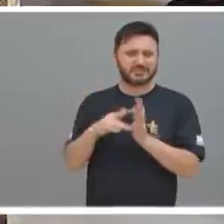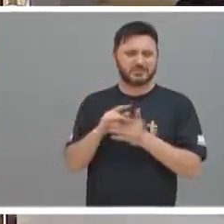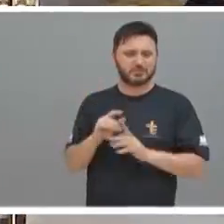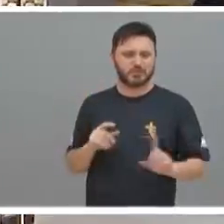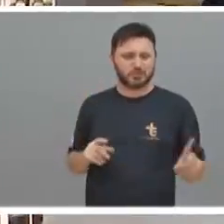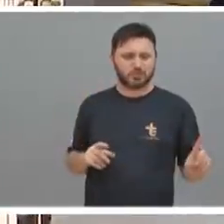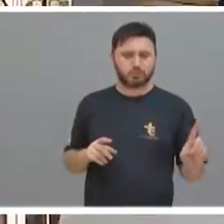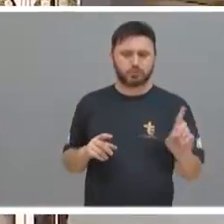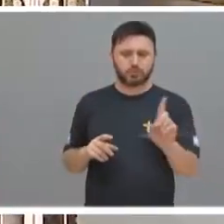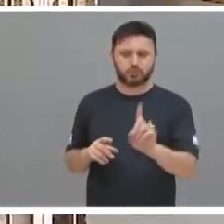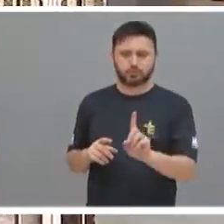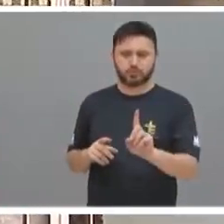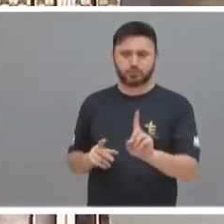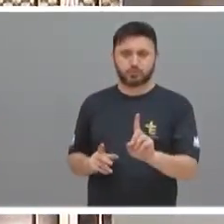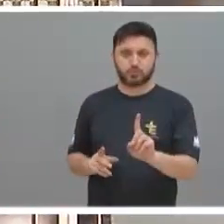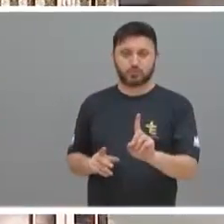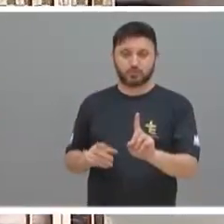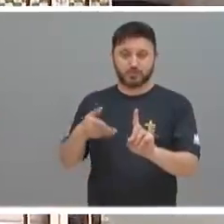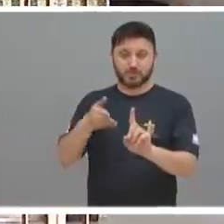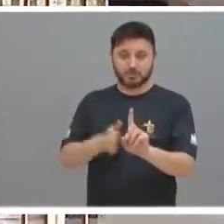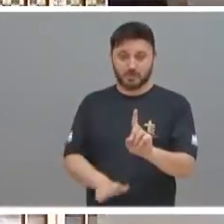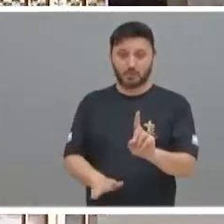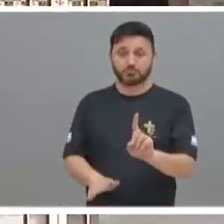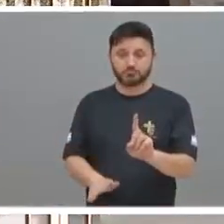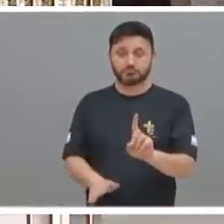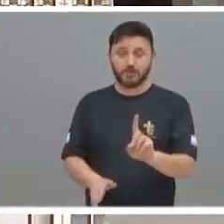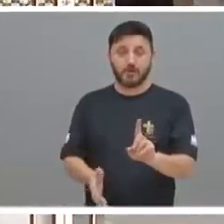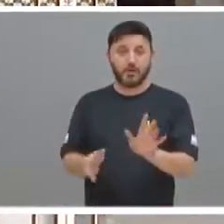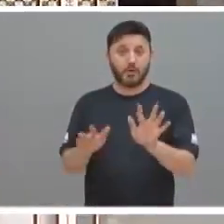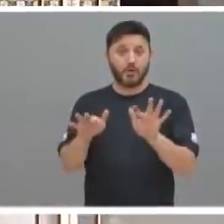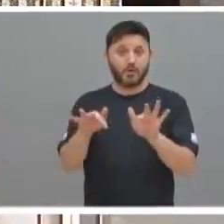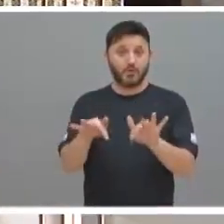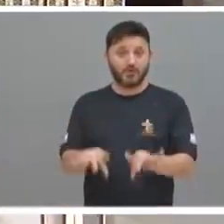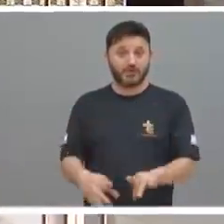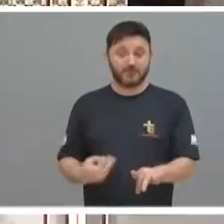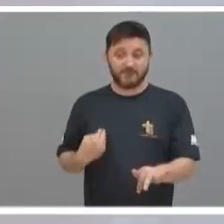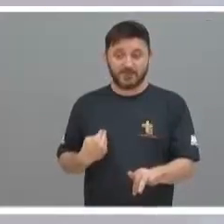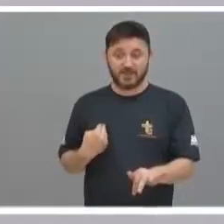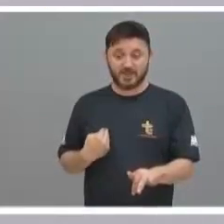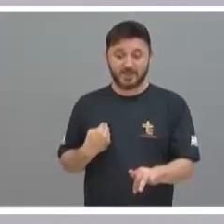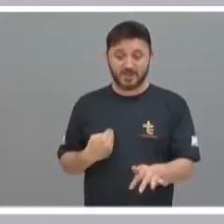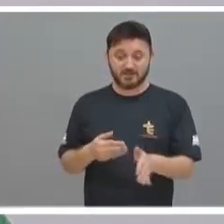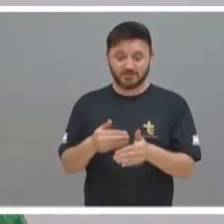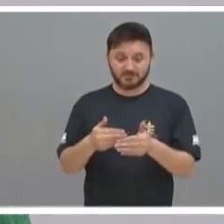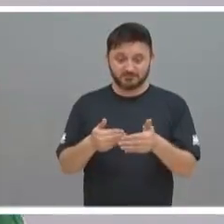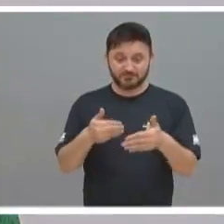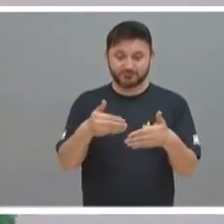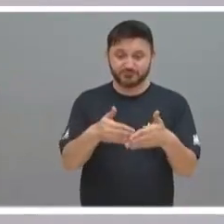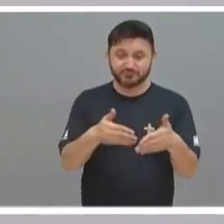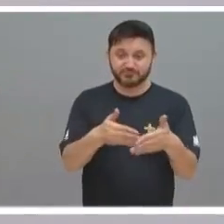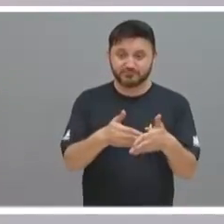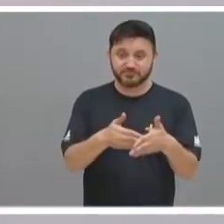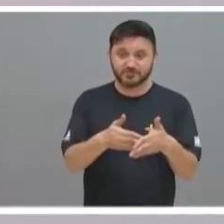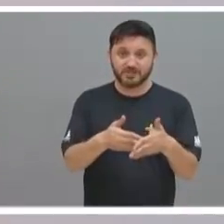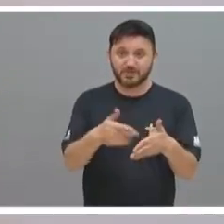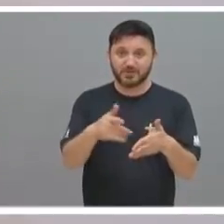fim, a proposta dele, não está encontrando eco. Eu te pergunto, hoje está?